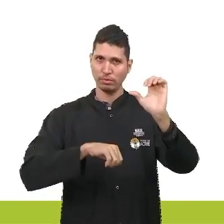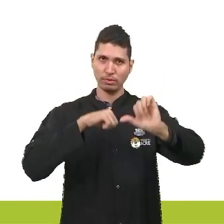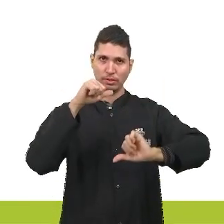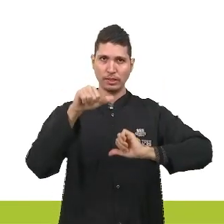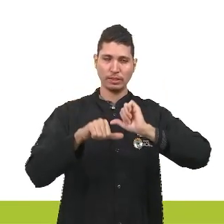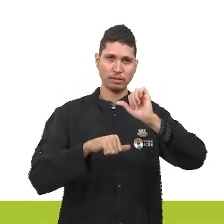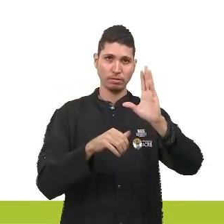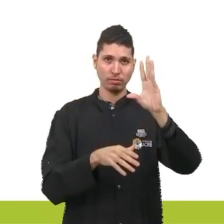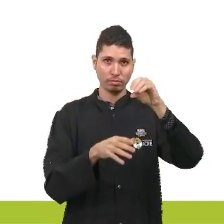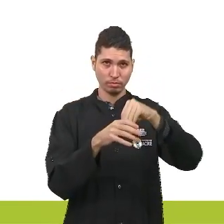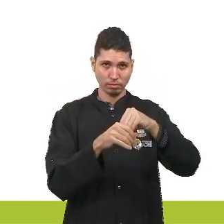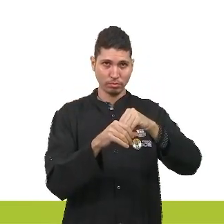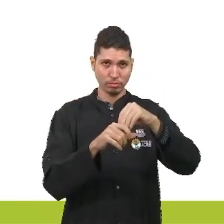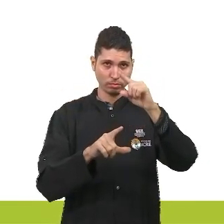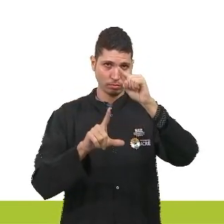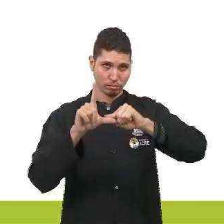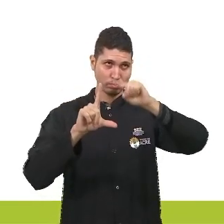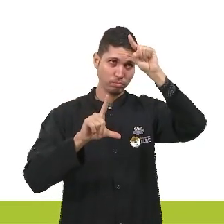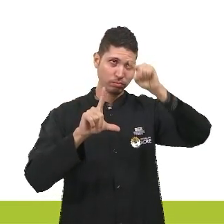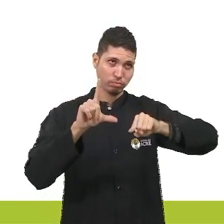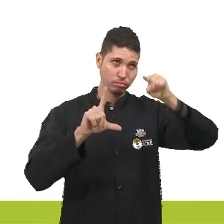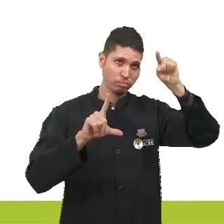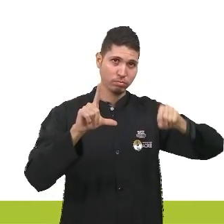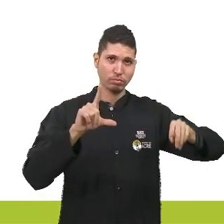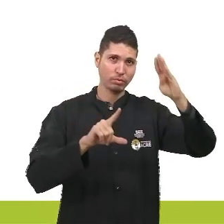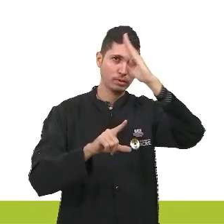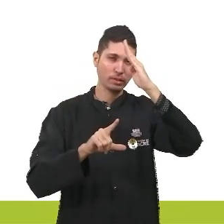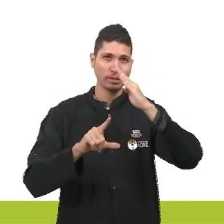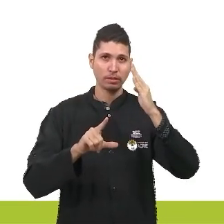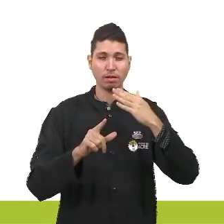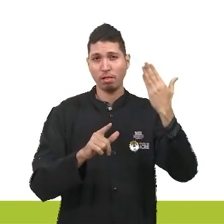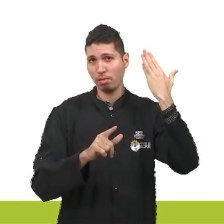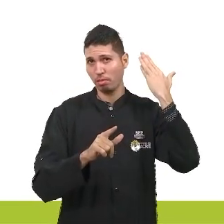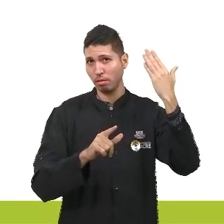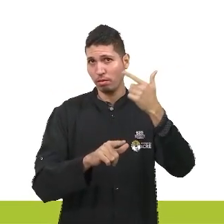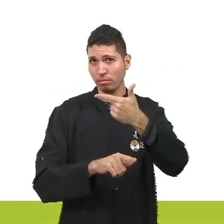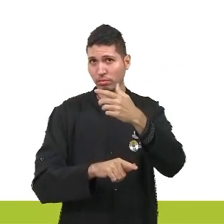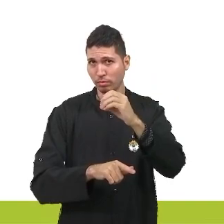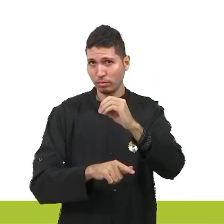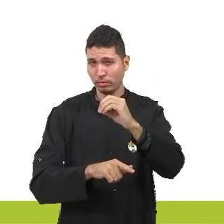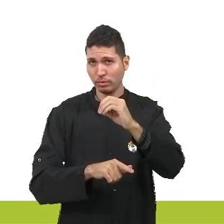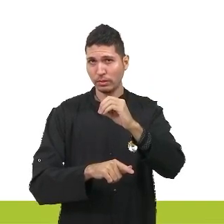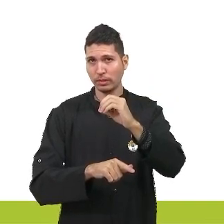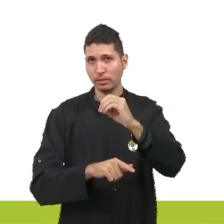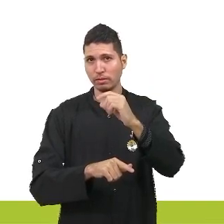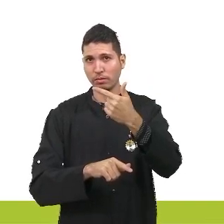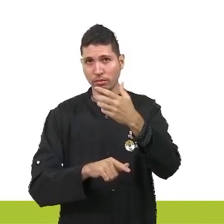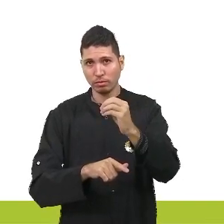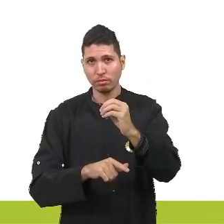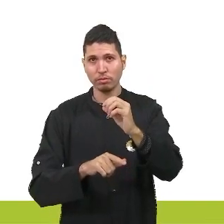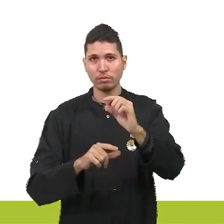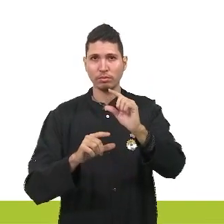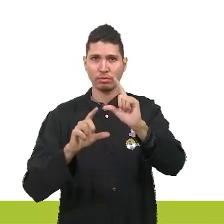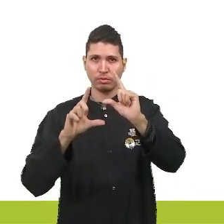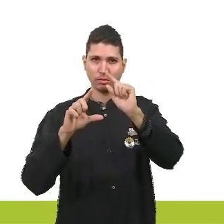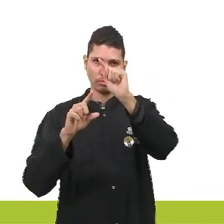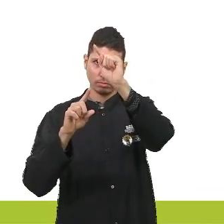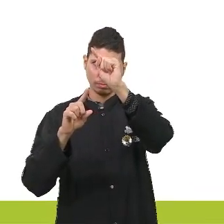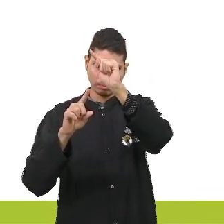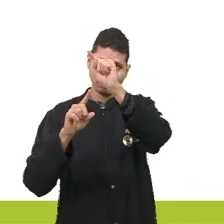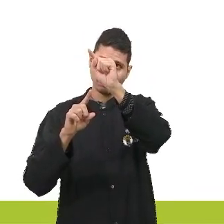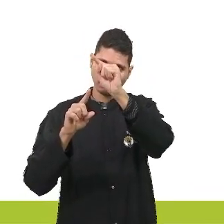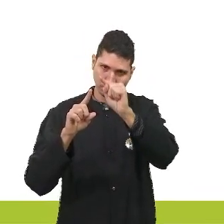da transição demográfica do Brasil. Então, lá em 2020, eu percebo que teve uma queda na taxa de